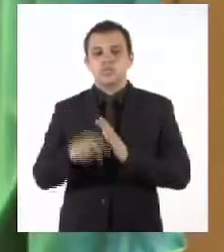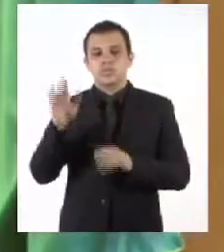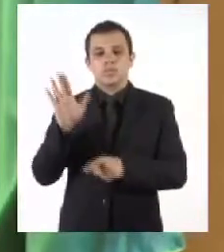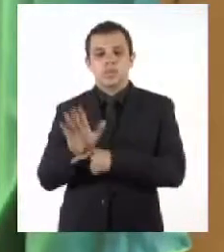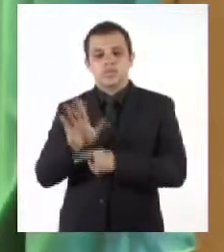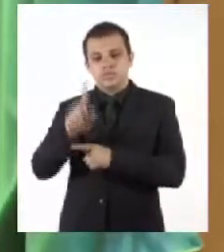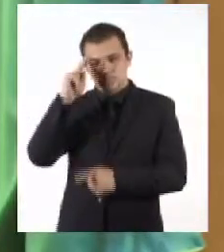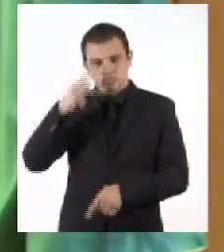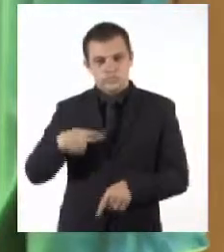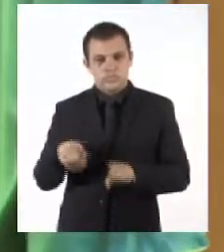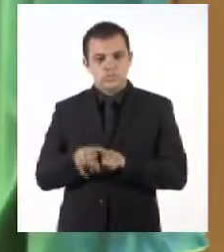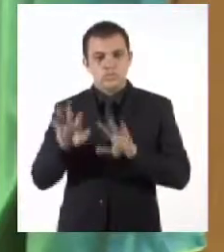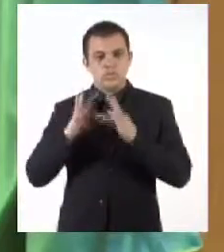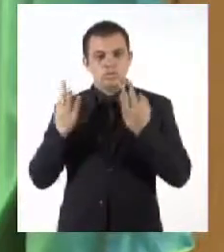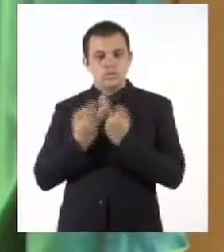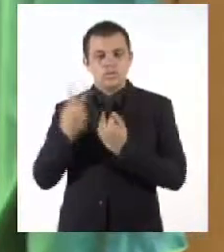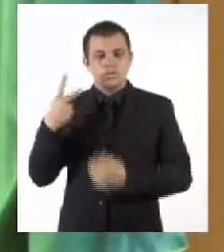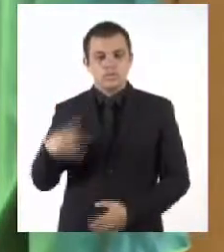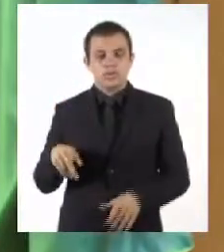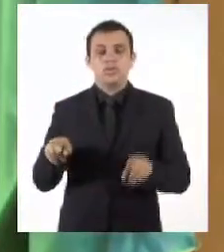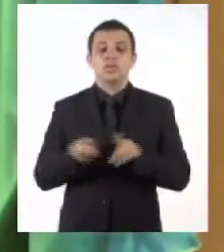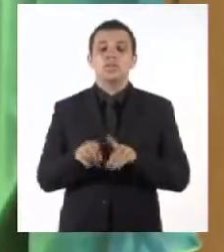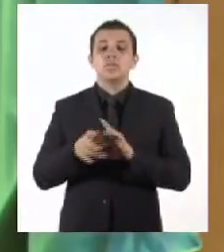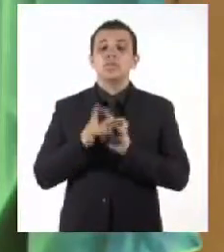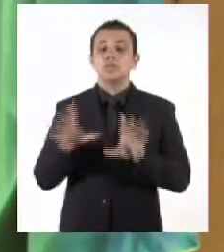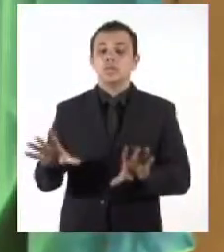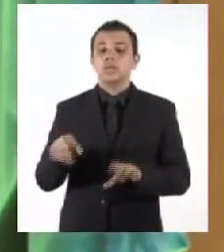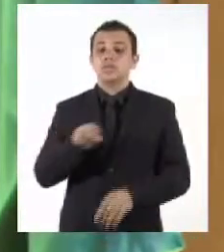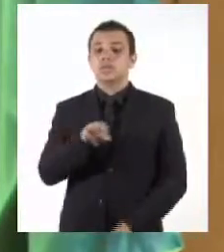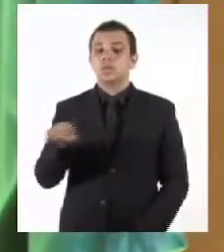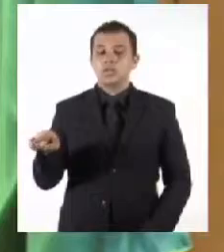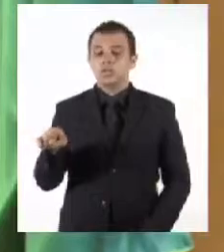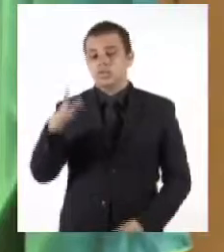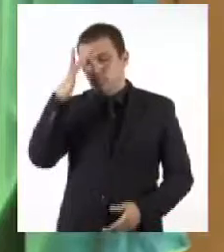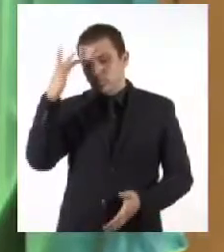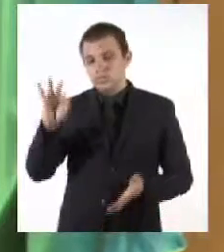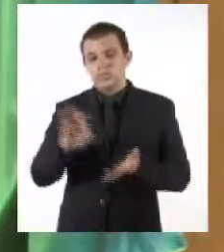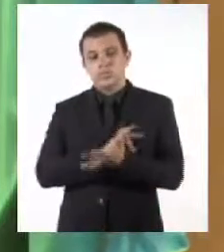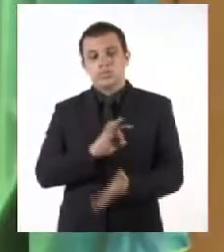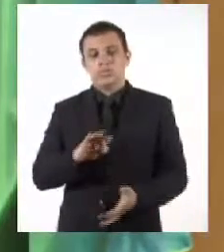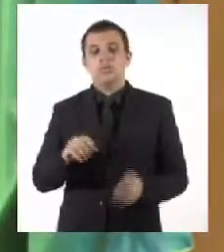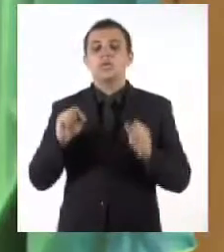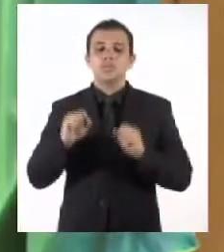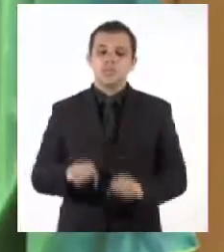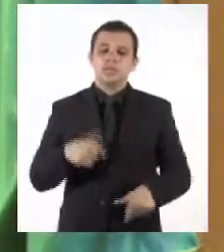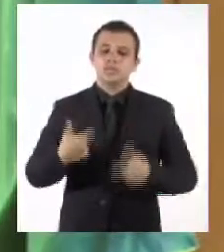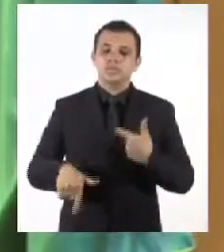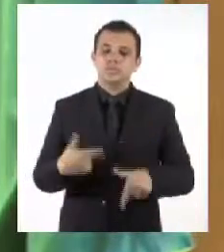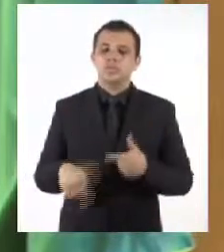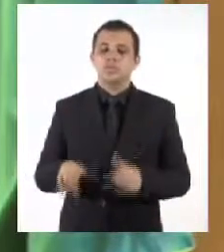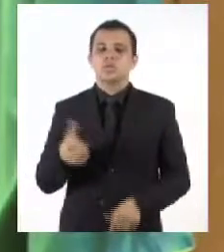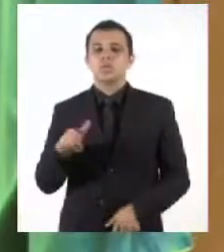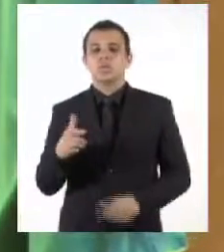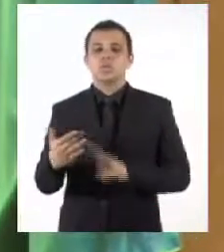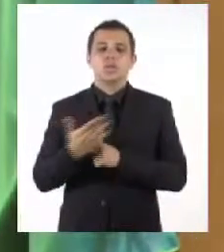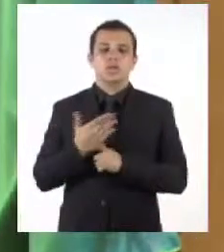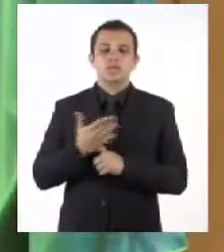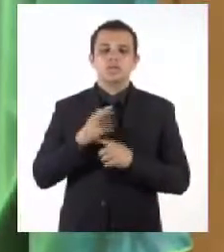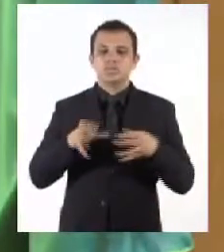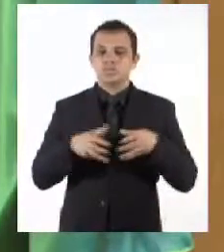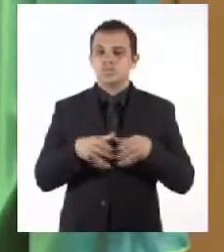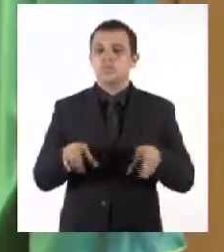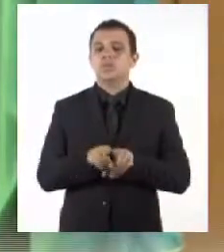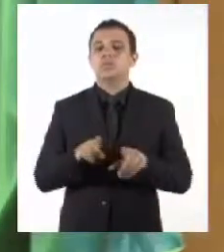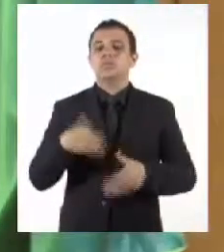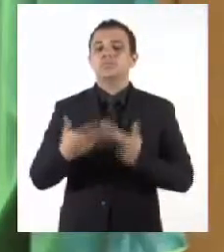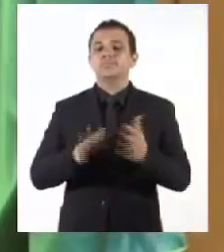os contratados se locupletassem executando obras sem qualquer benefício para a coletividade, que culminaram